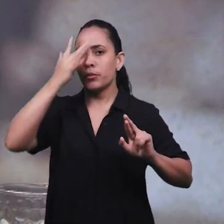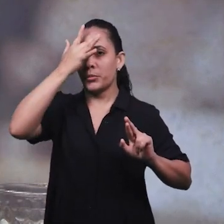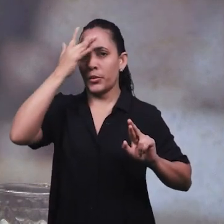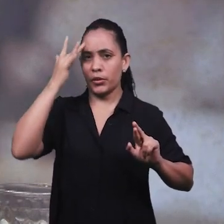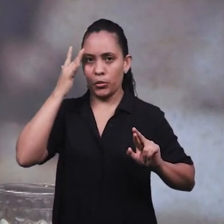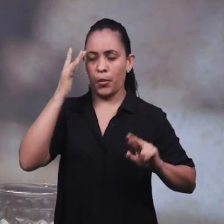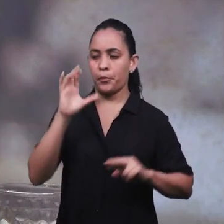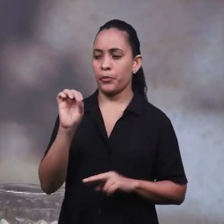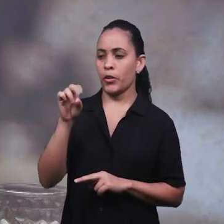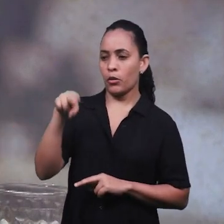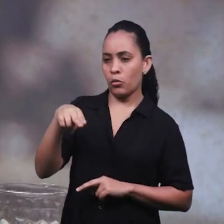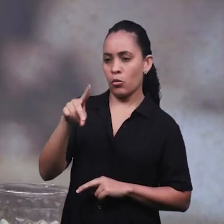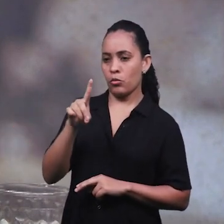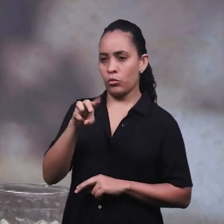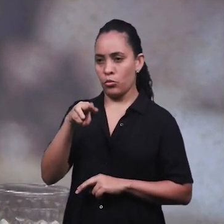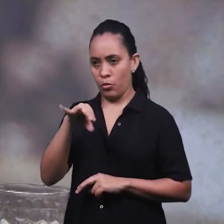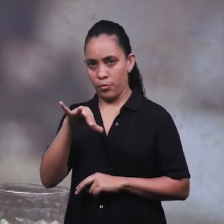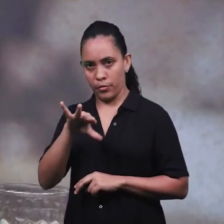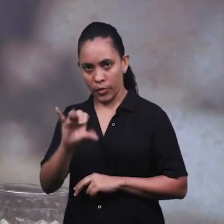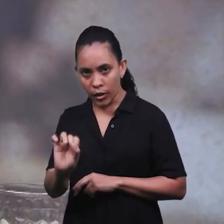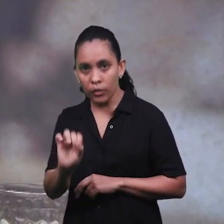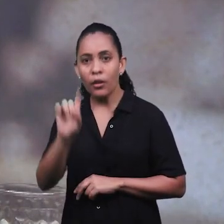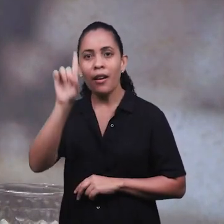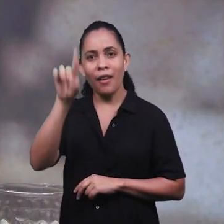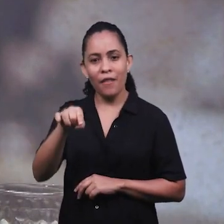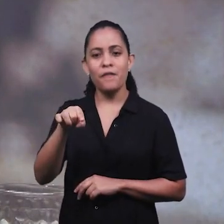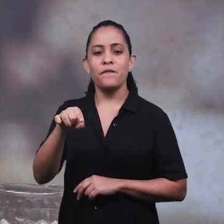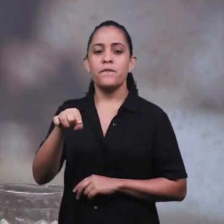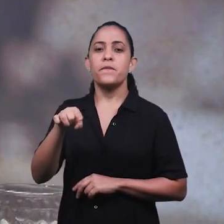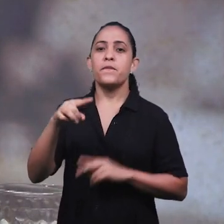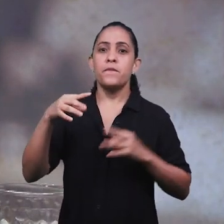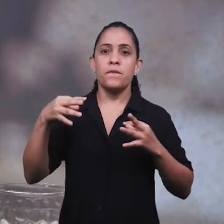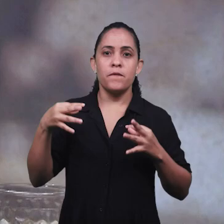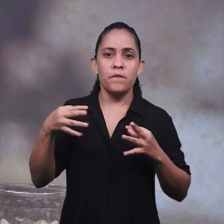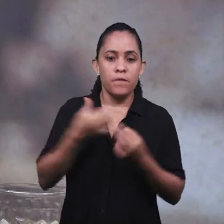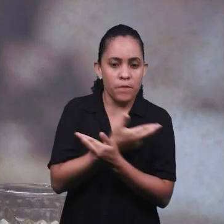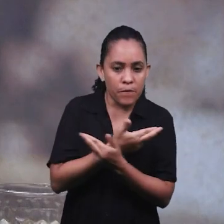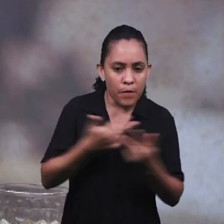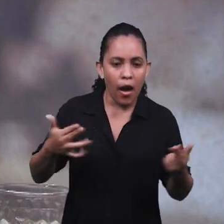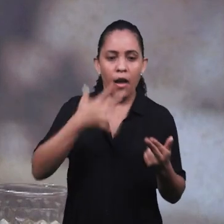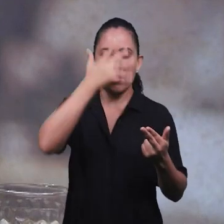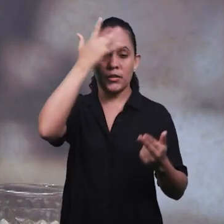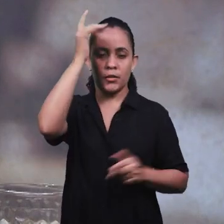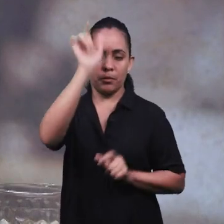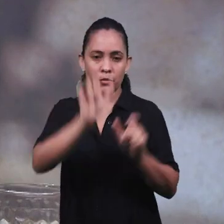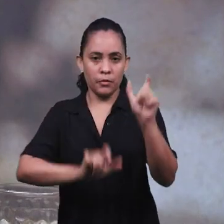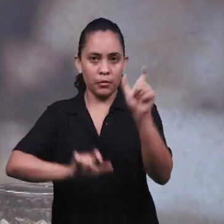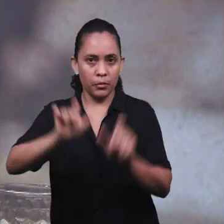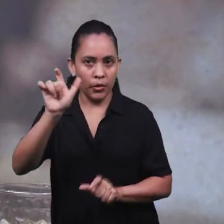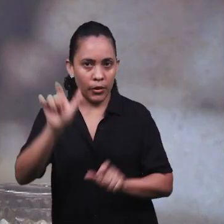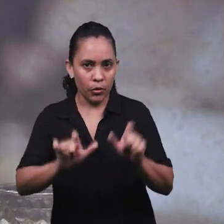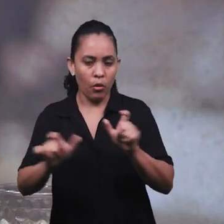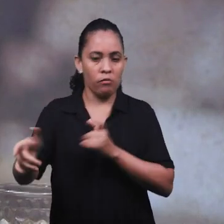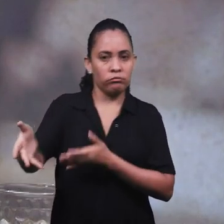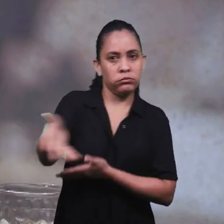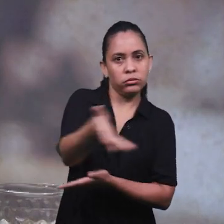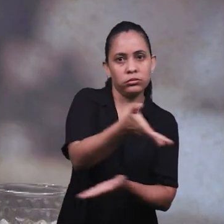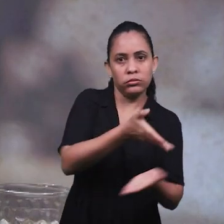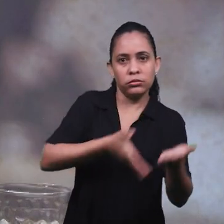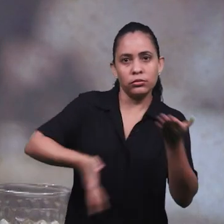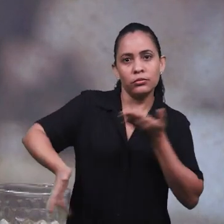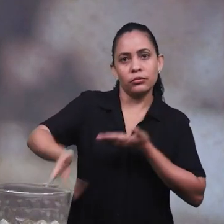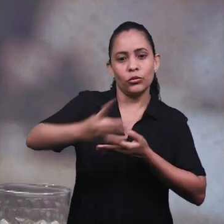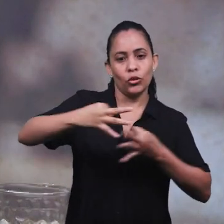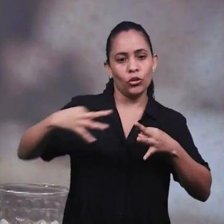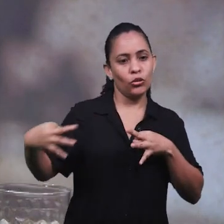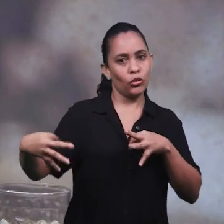Então, condomínio a gente tem um domínio de várias pessoas, né? Um domínio compartilhado. Domínio em